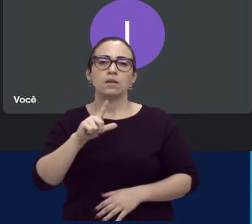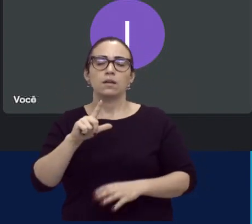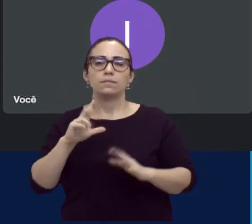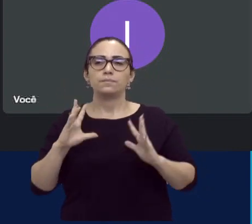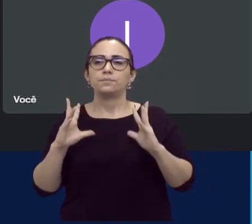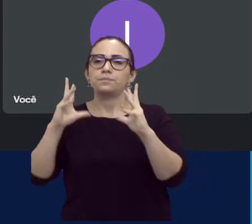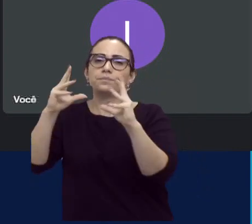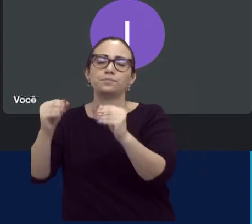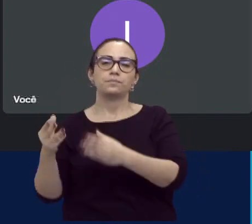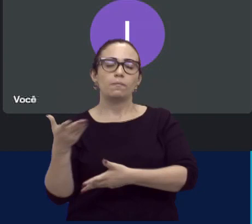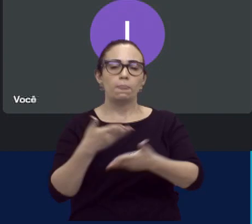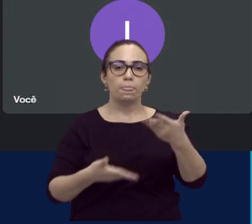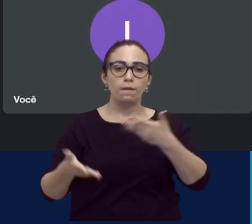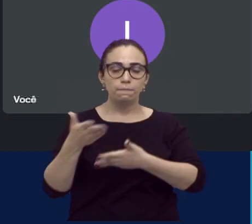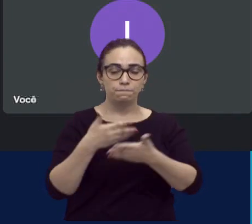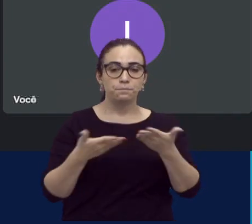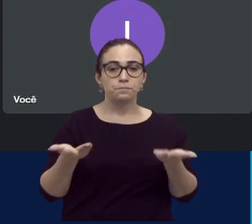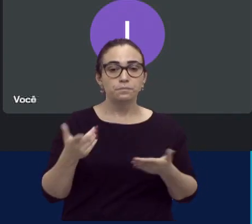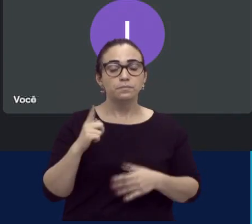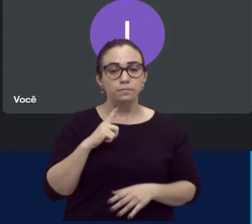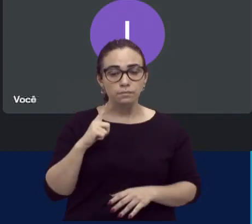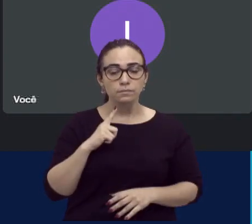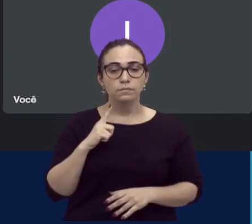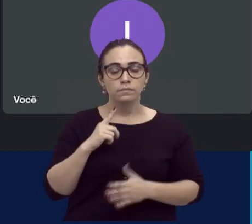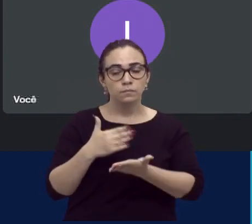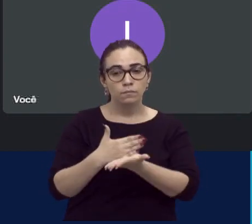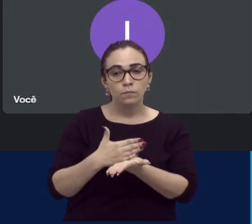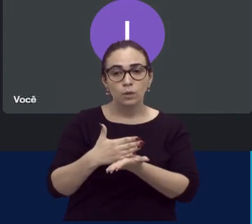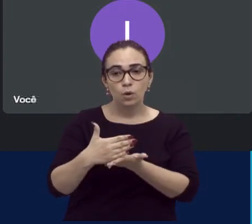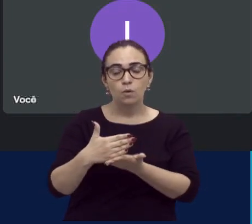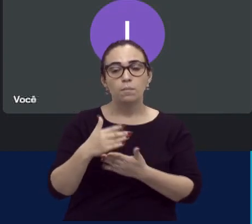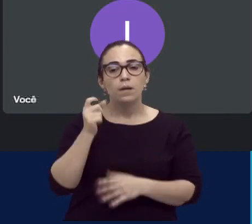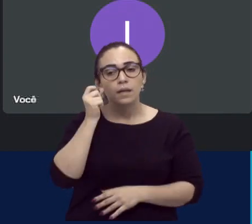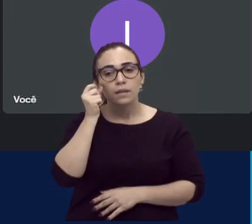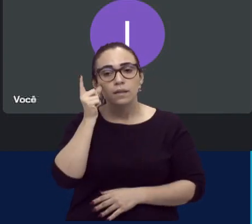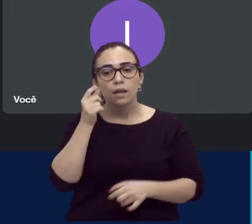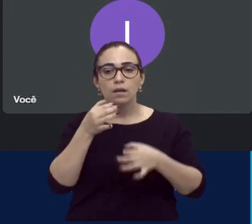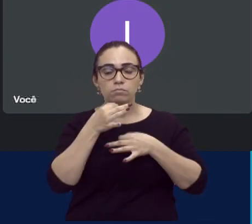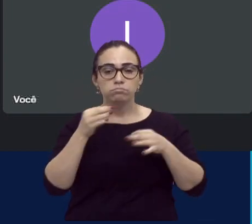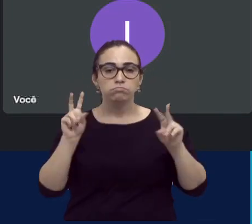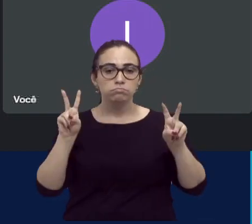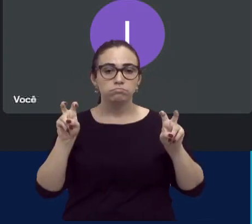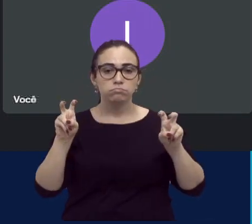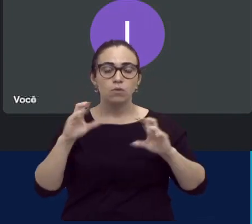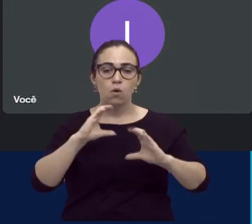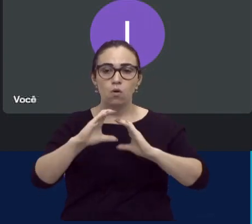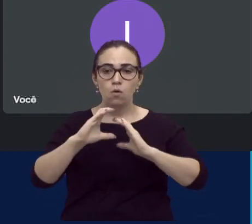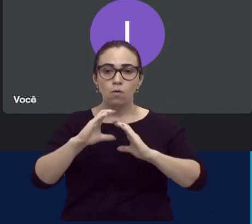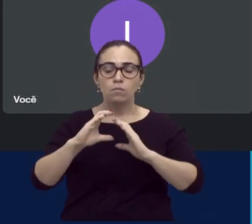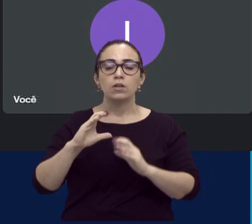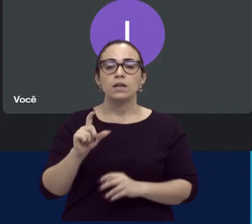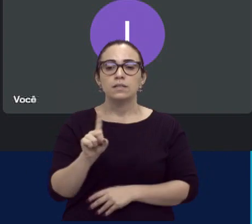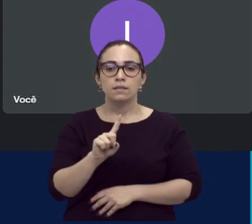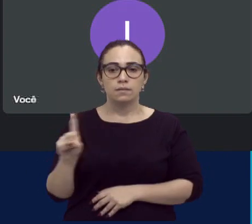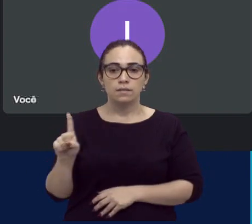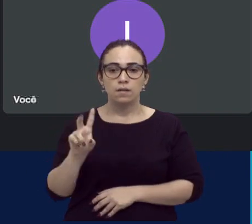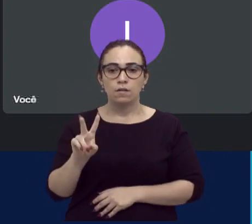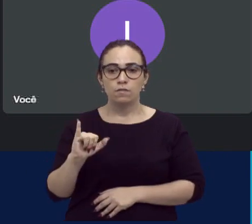todos nós, é que surge um princípio, ou surge uma ideia chamada comunicação não violenta.